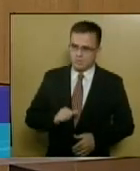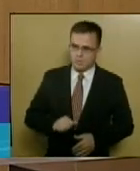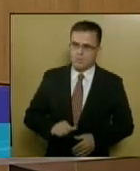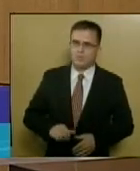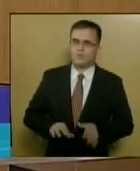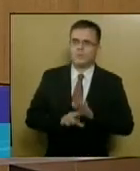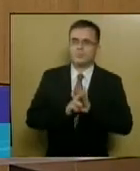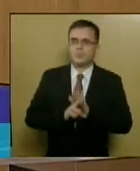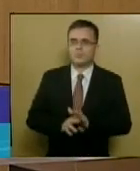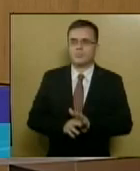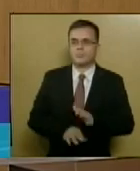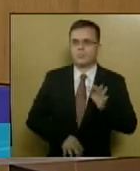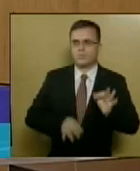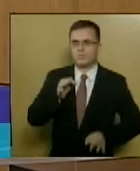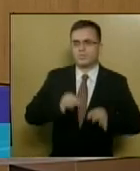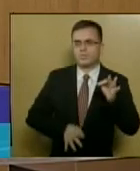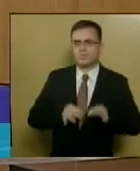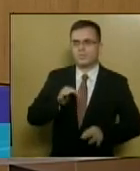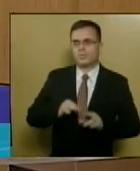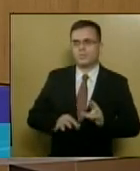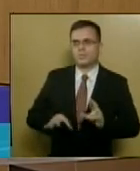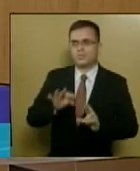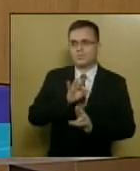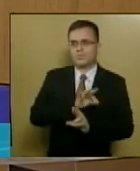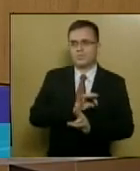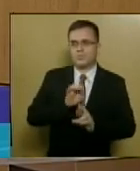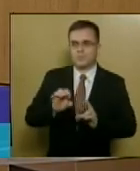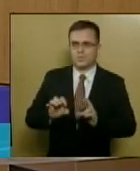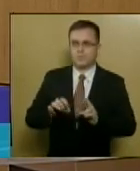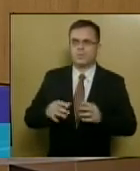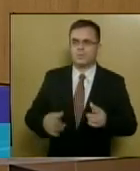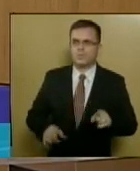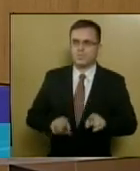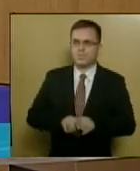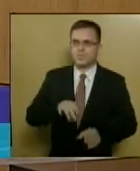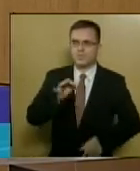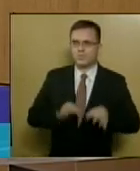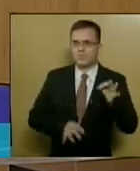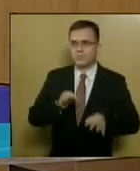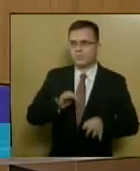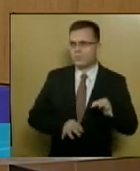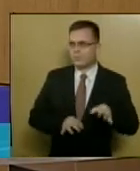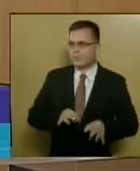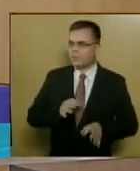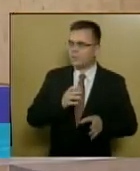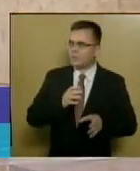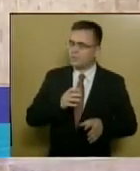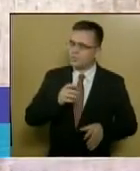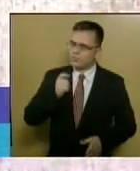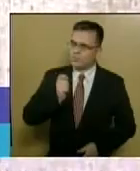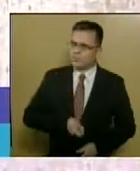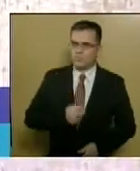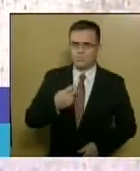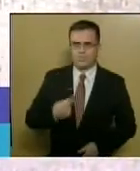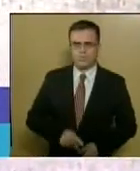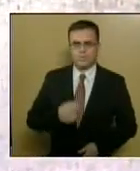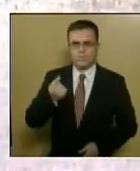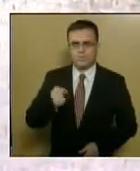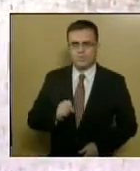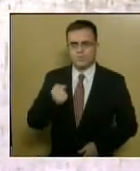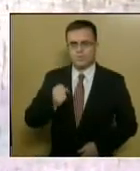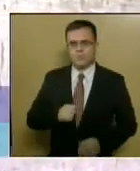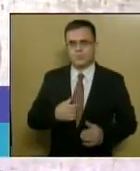Tribunal Regional Eleitoral e também o Tribunal de Justiça do Estado de Sergipe.